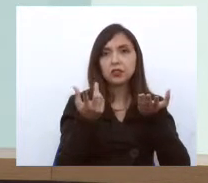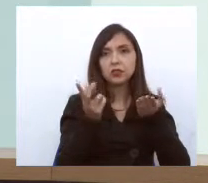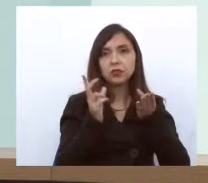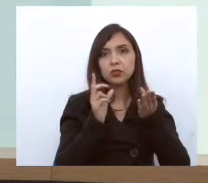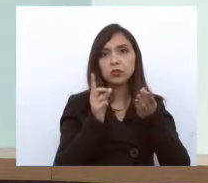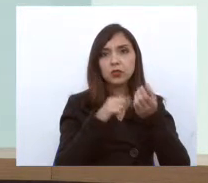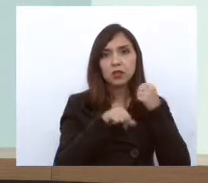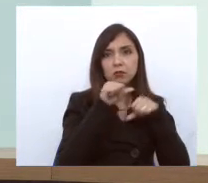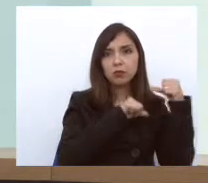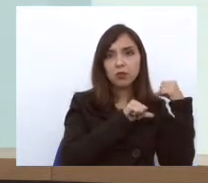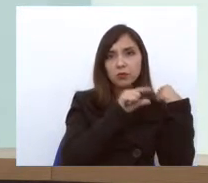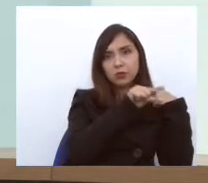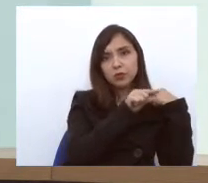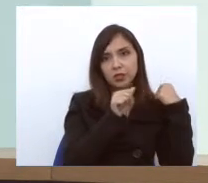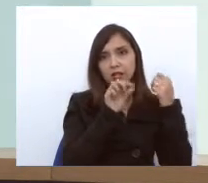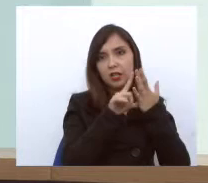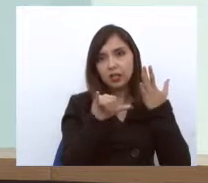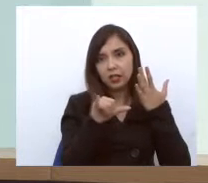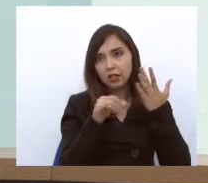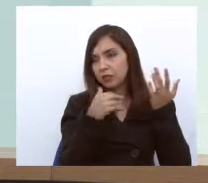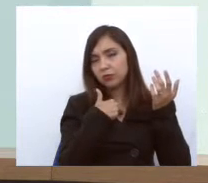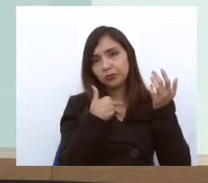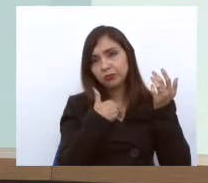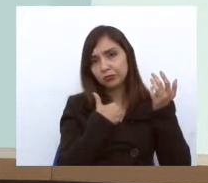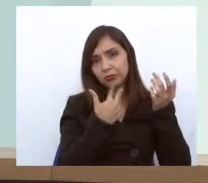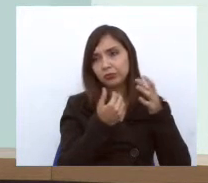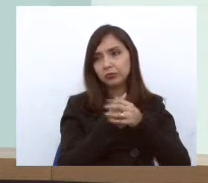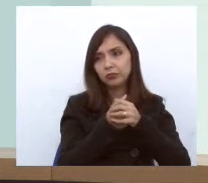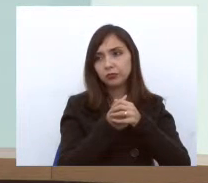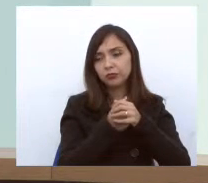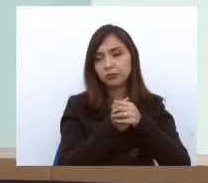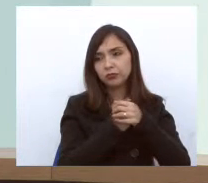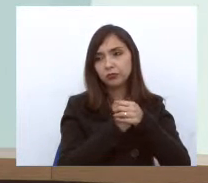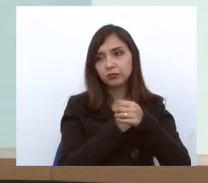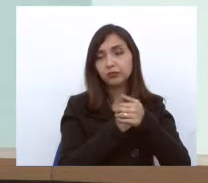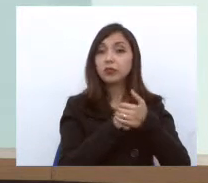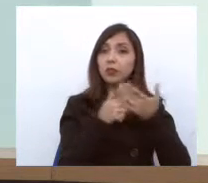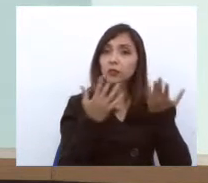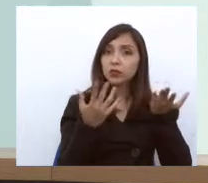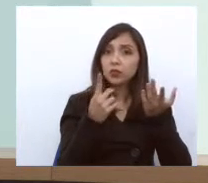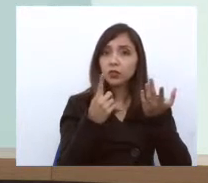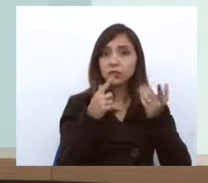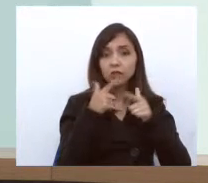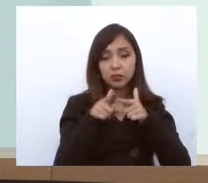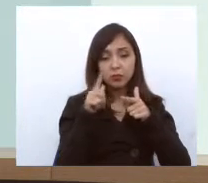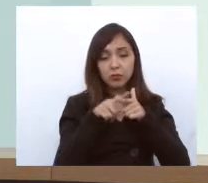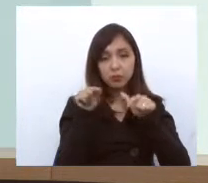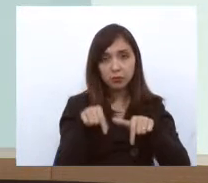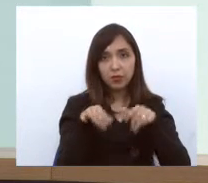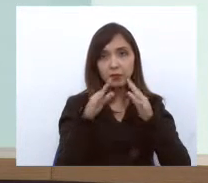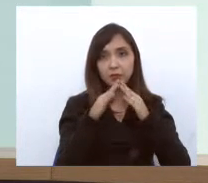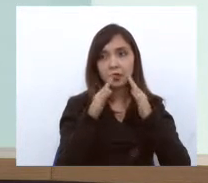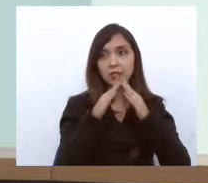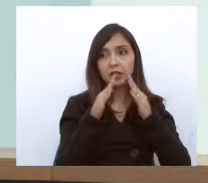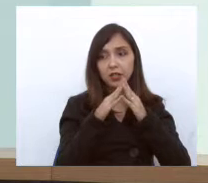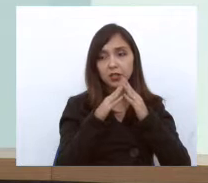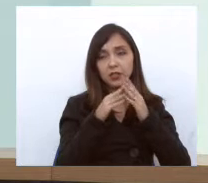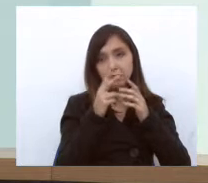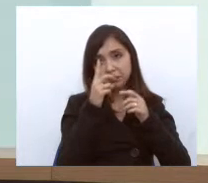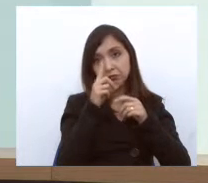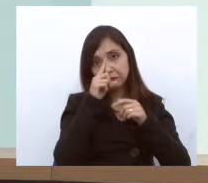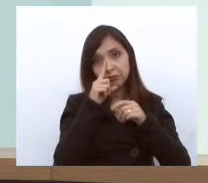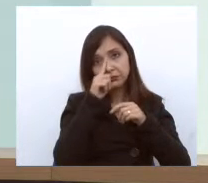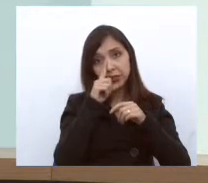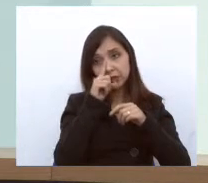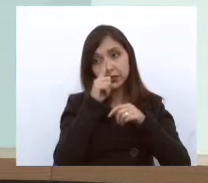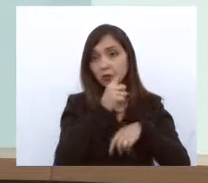lei anterior que dá 50%? Não posso. Não. Eu não posso. A gente vai criar aqui um problema nessa casa, um precedente perigoso, né?